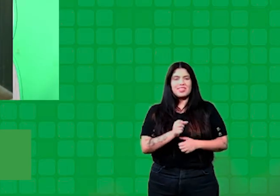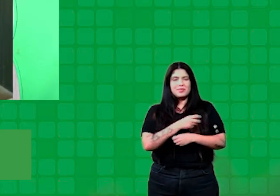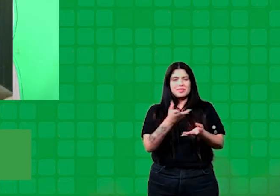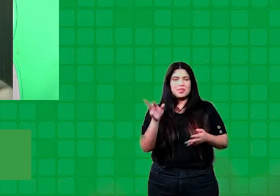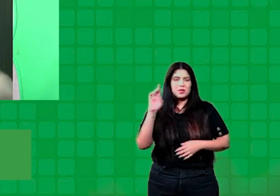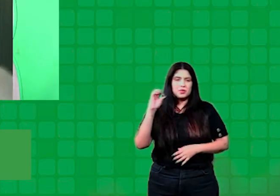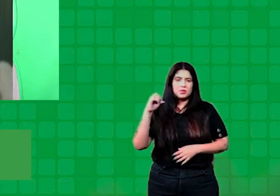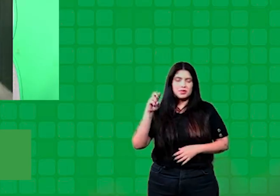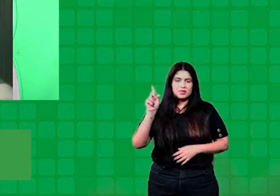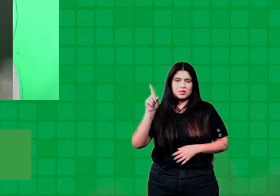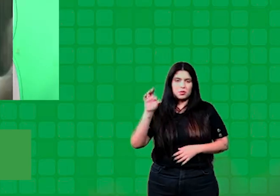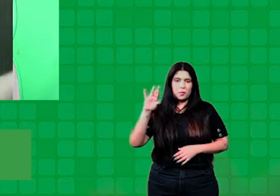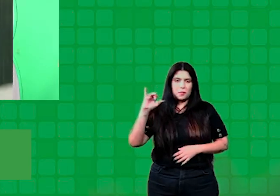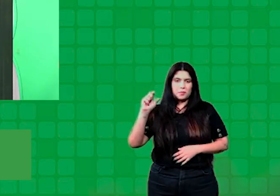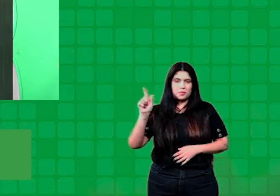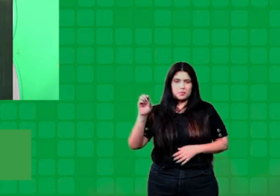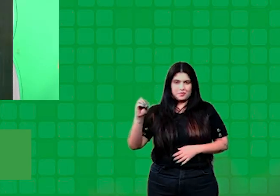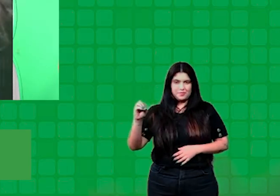Rodrigo.